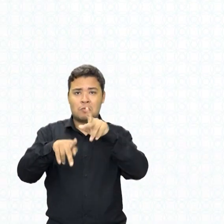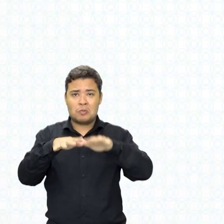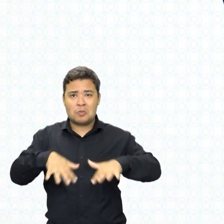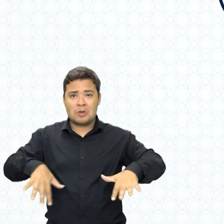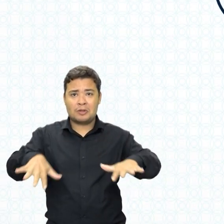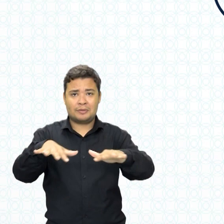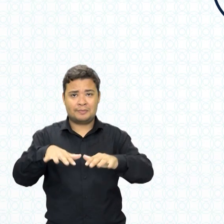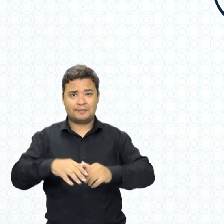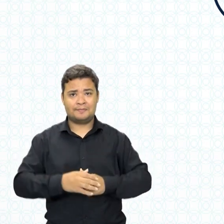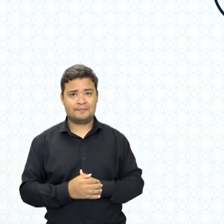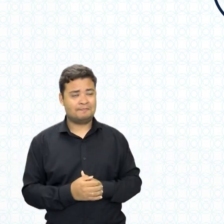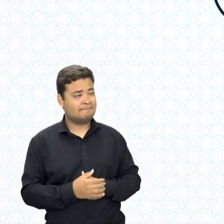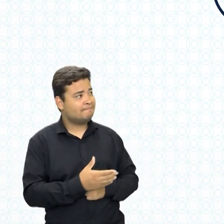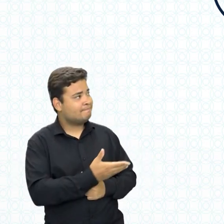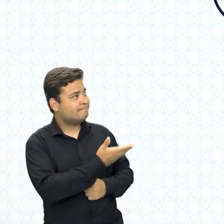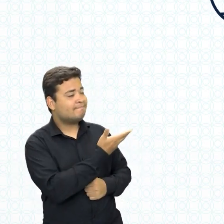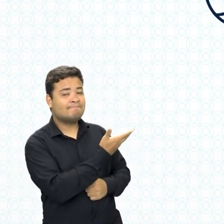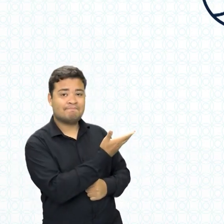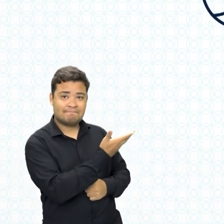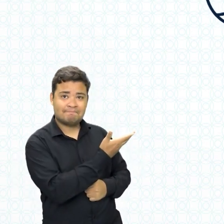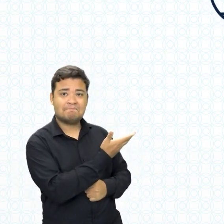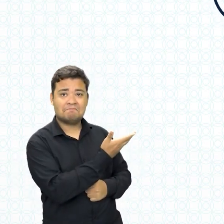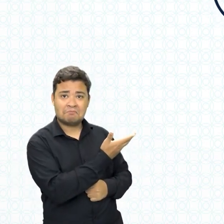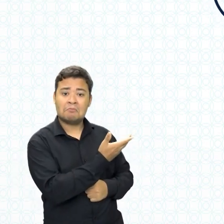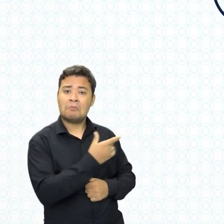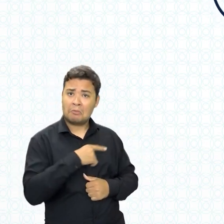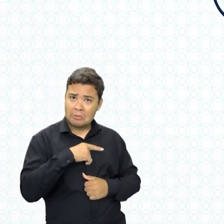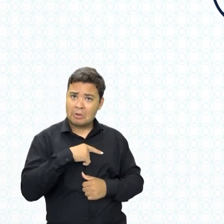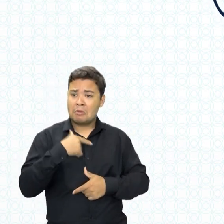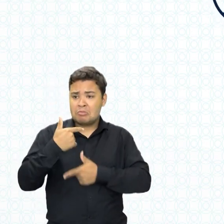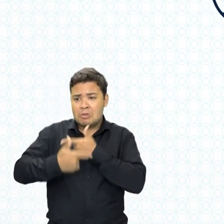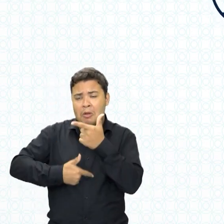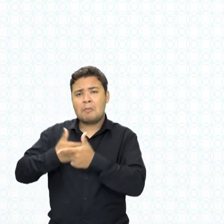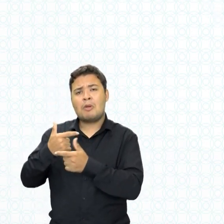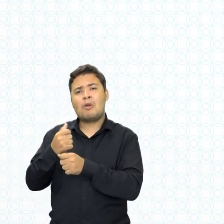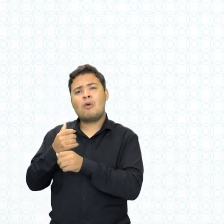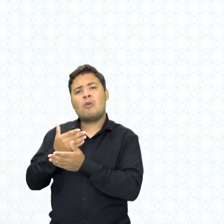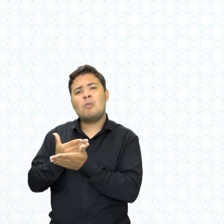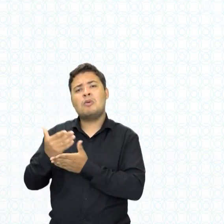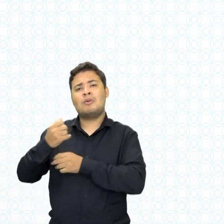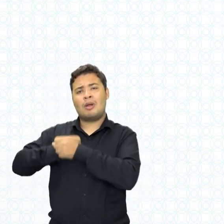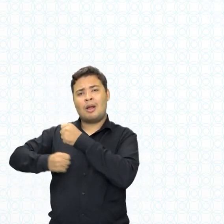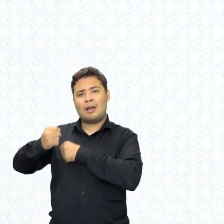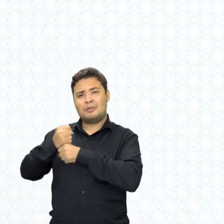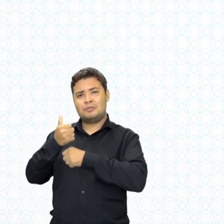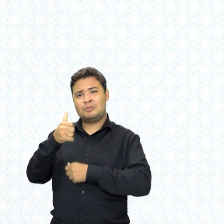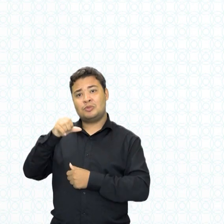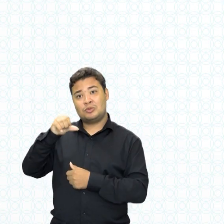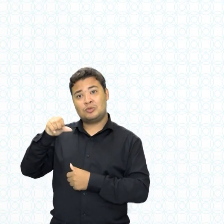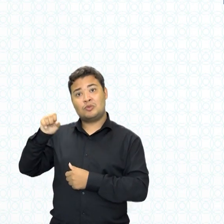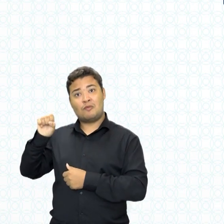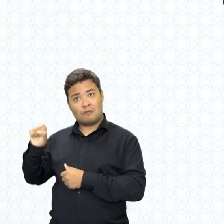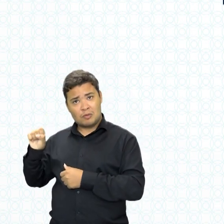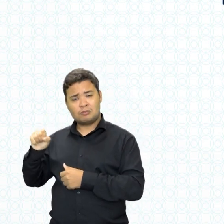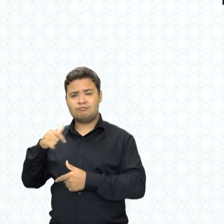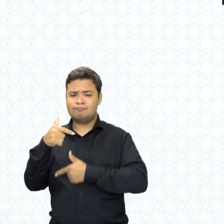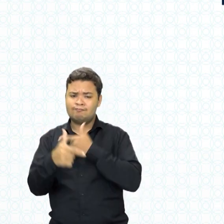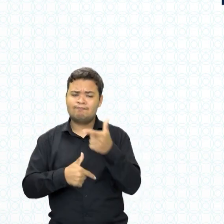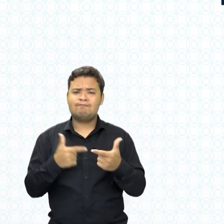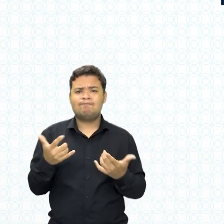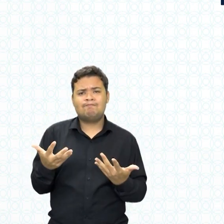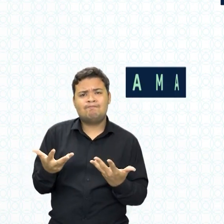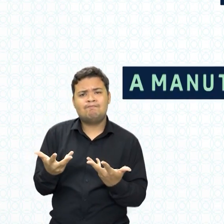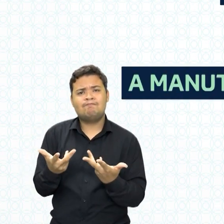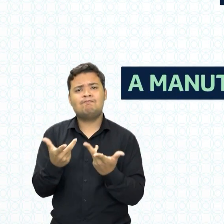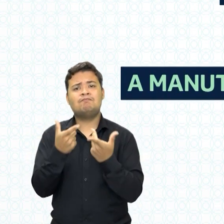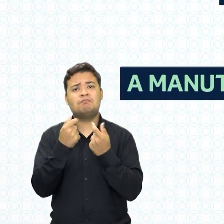A Fundação de Apoio ao Hospital das Clínicas, Fundac, desenvolve desde 1998 um trabalho de excelência